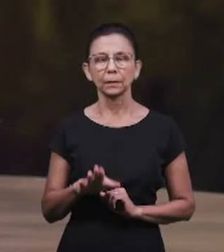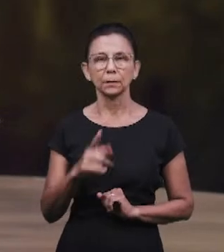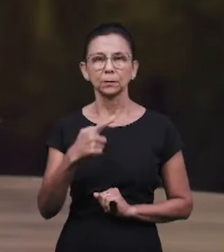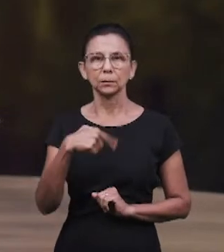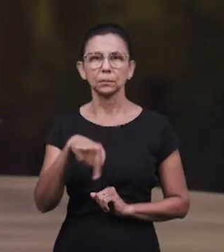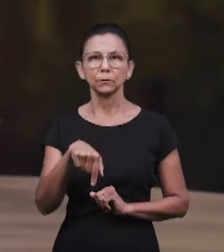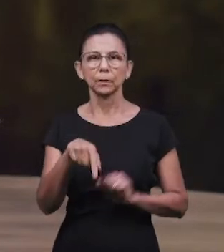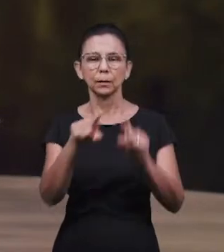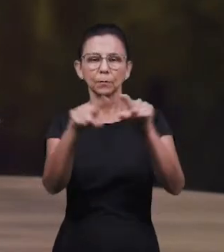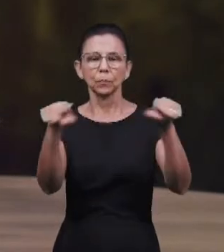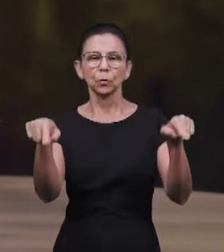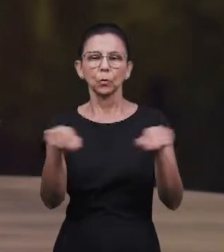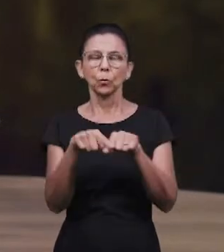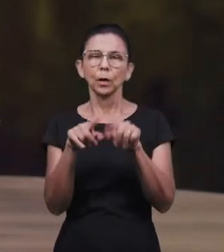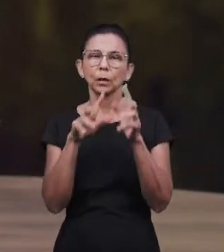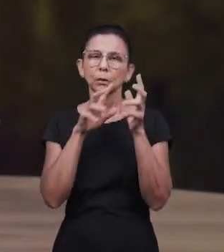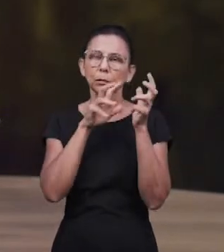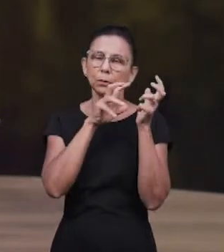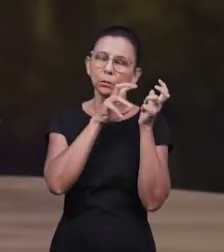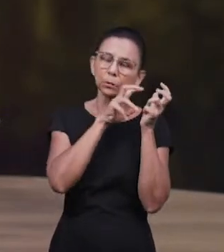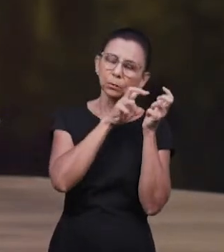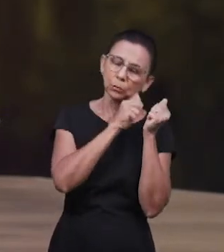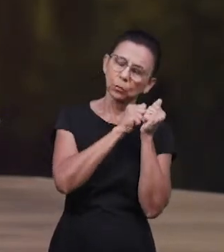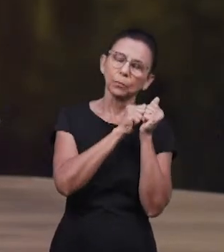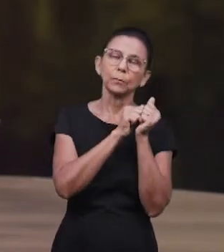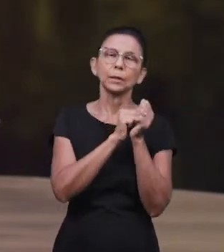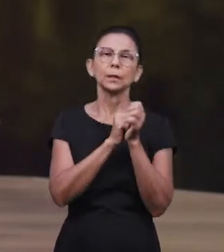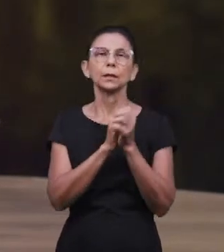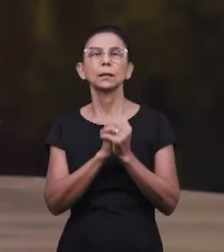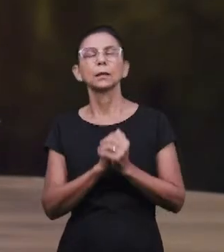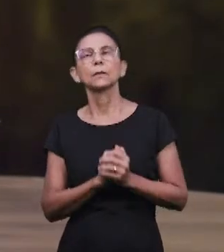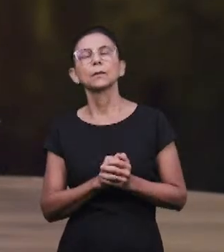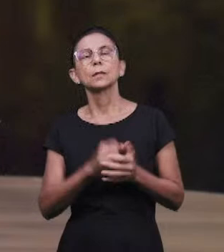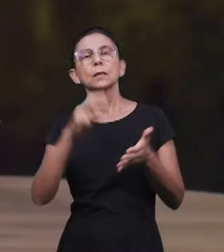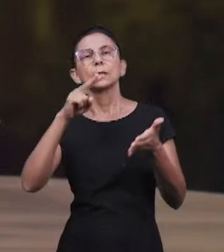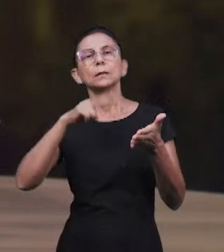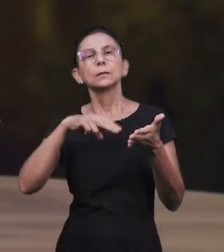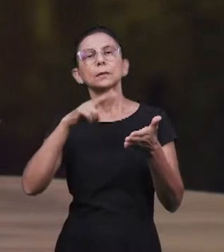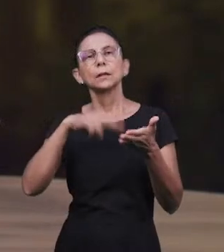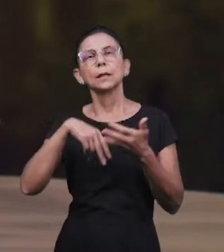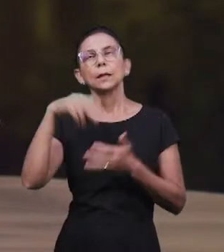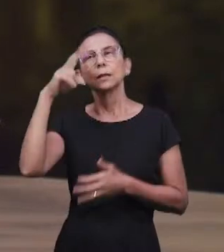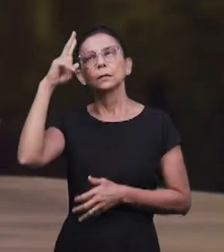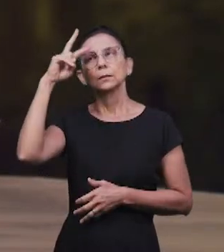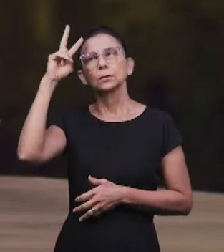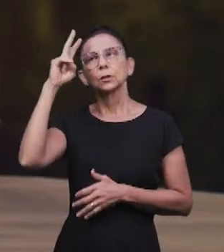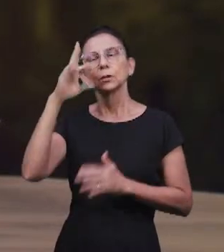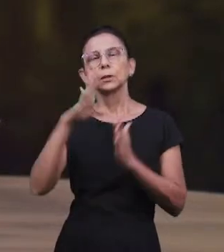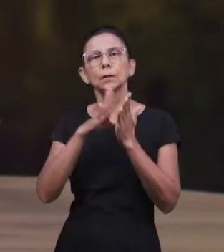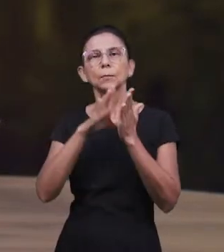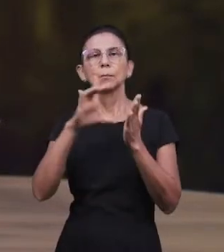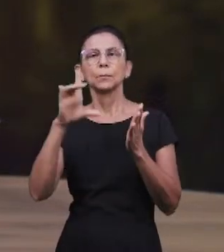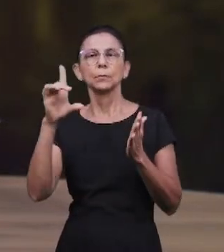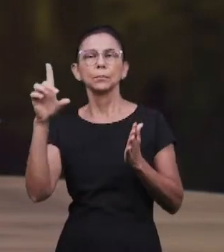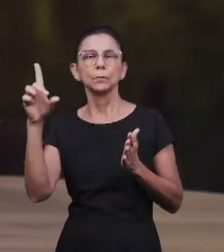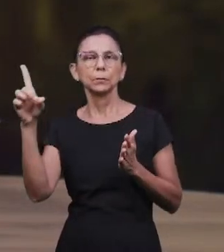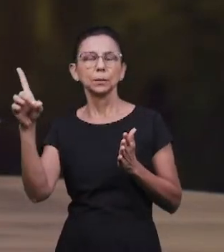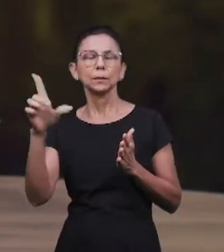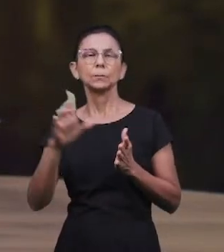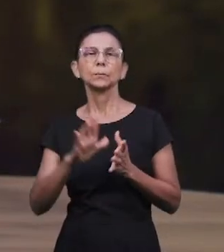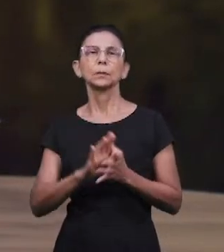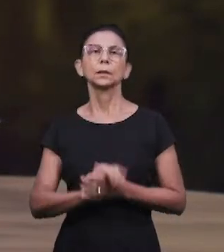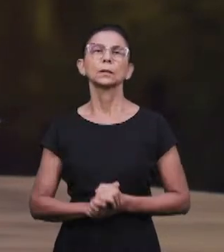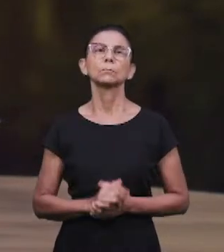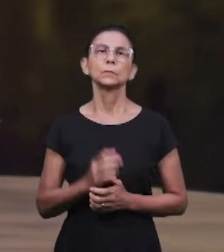quando a criança vai dormir, lembra de uma história da Bíblia. As crianças podem